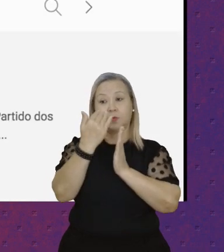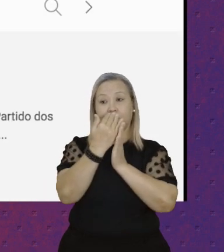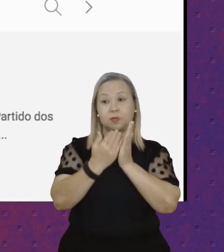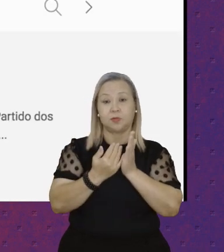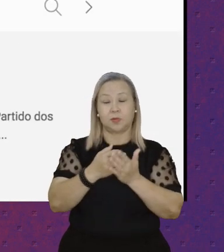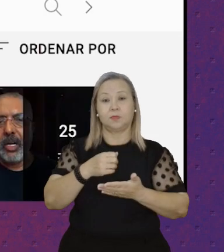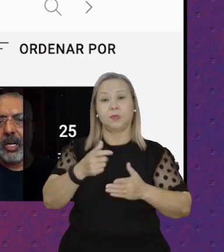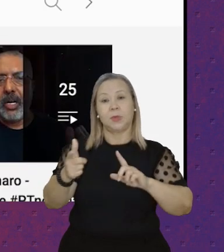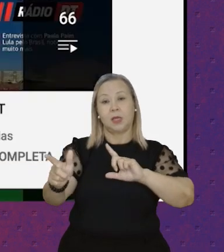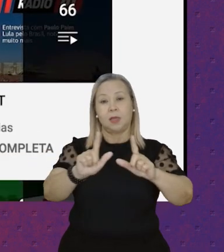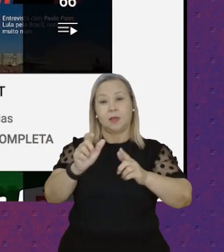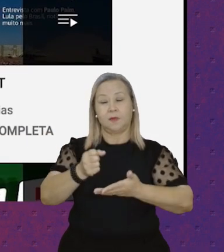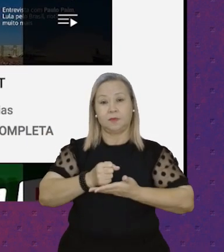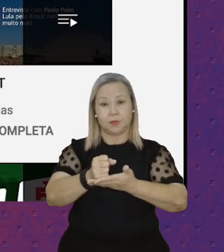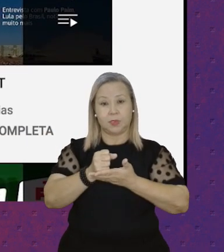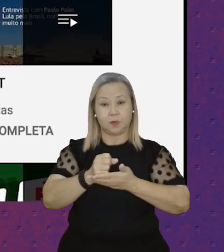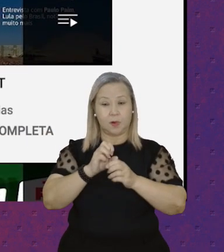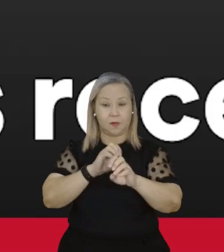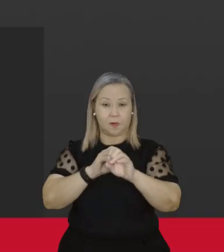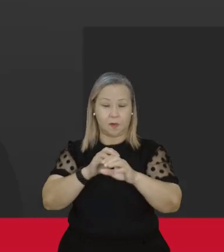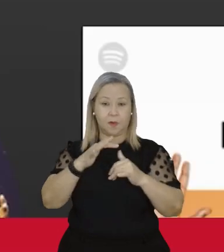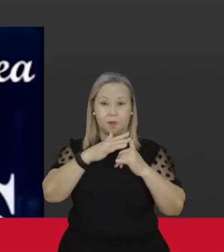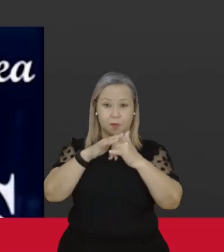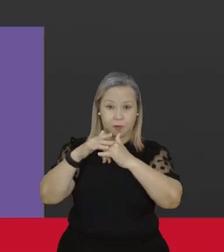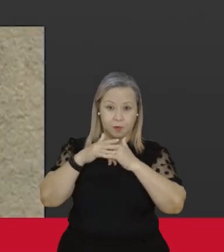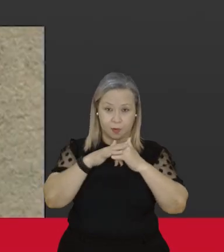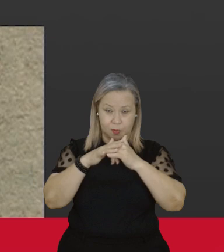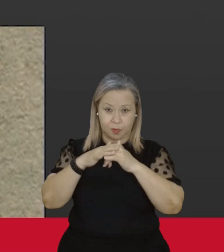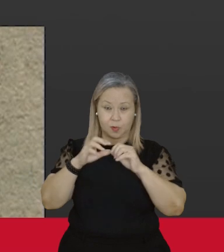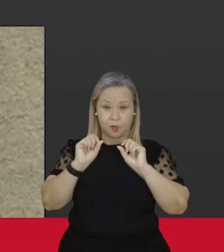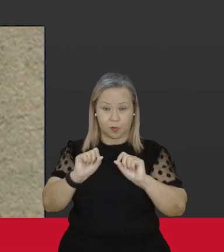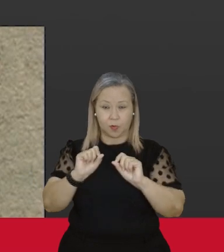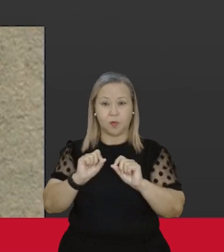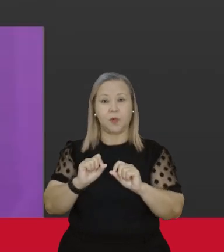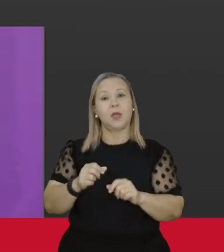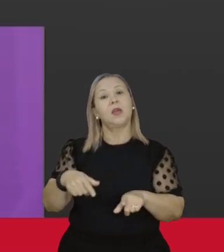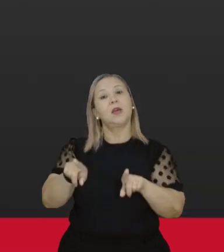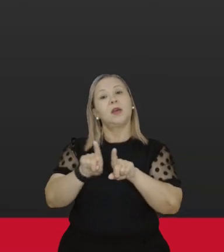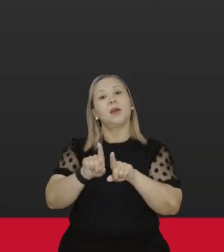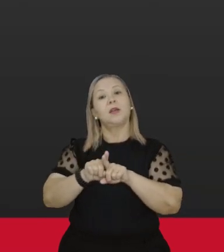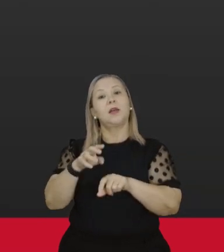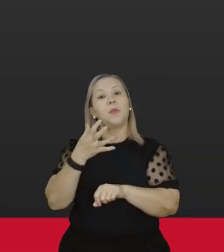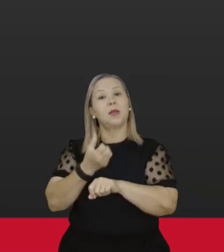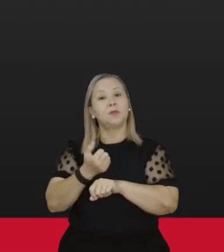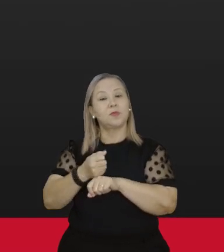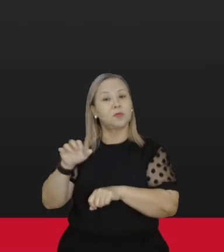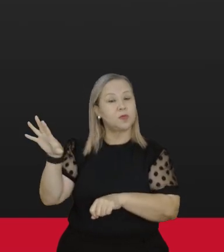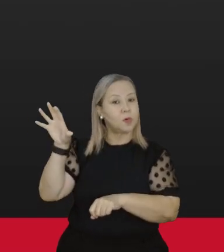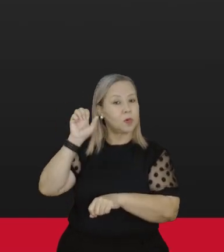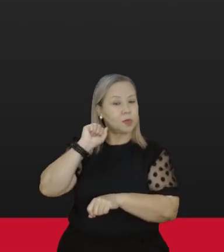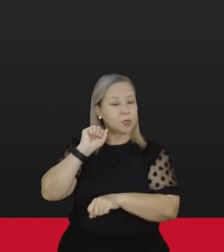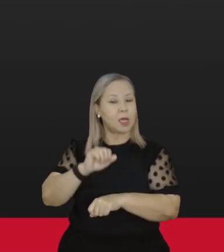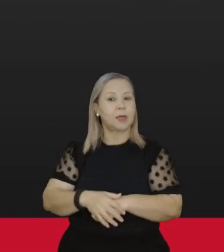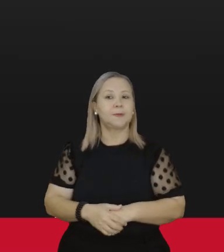Elas Formação no canal da TVBT no YouTube e em formato de podcast no Spotify.